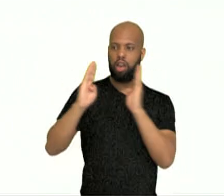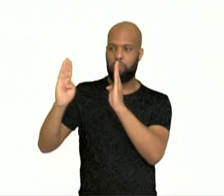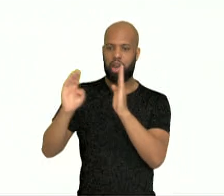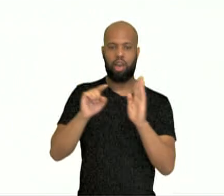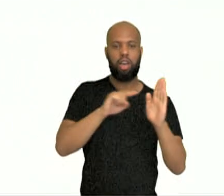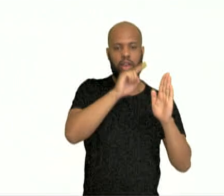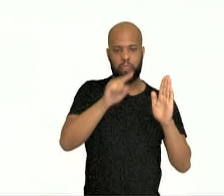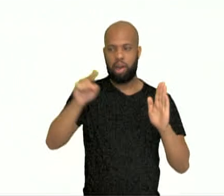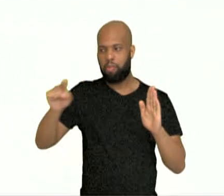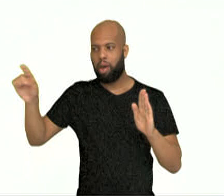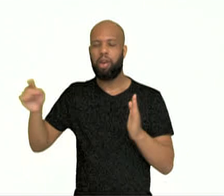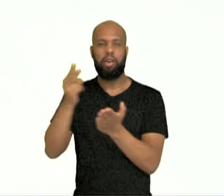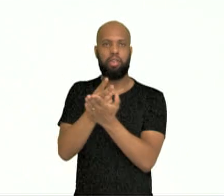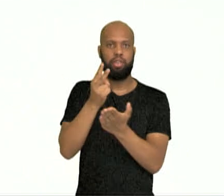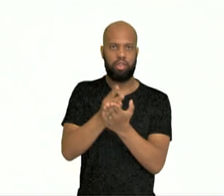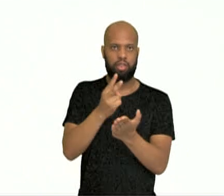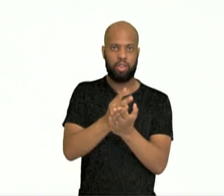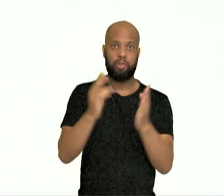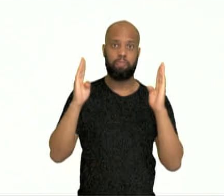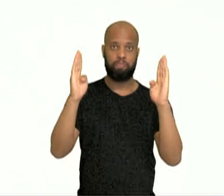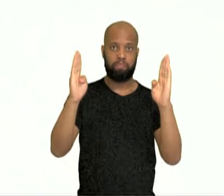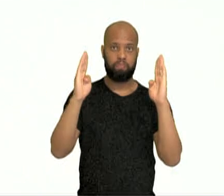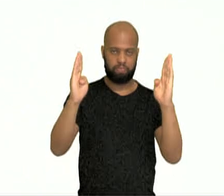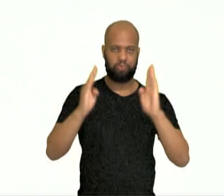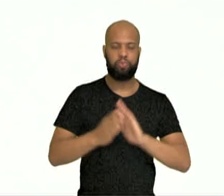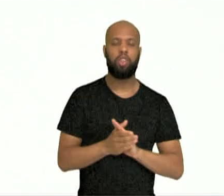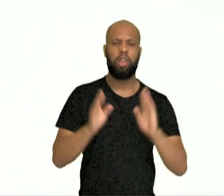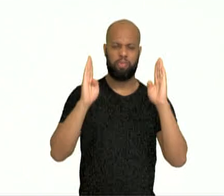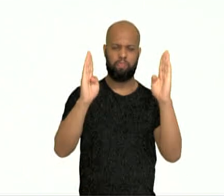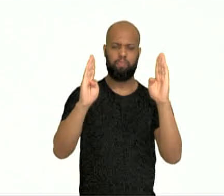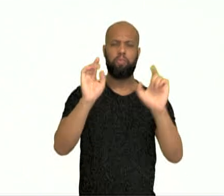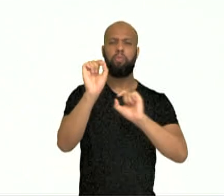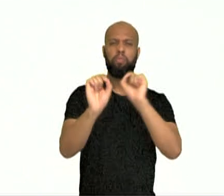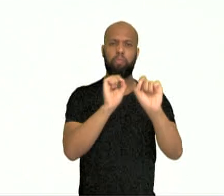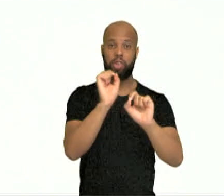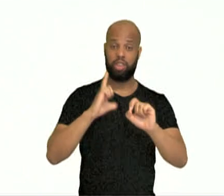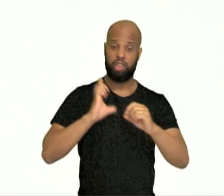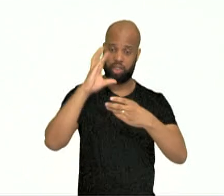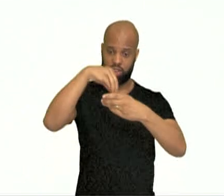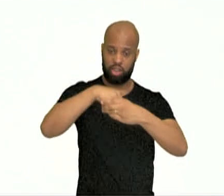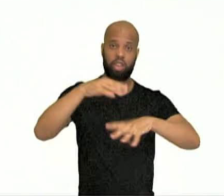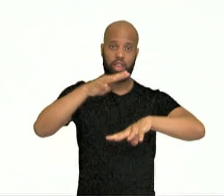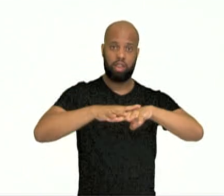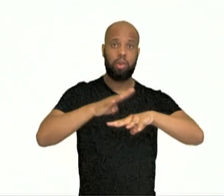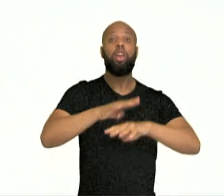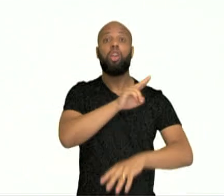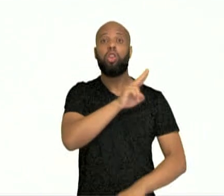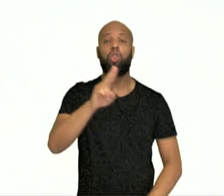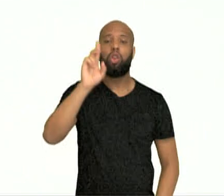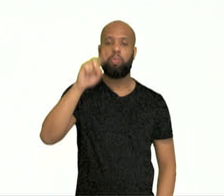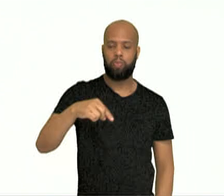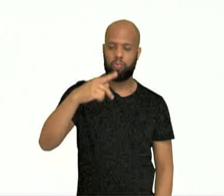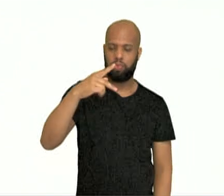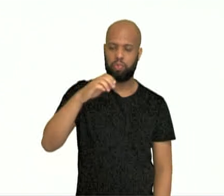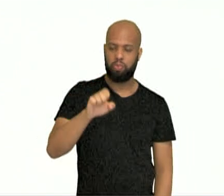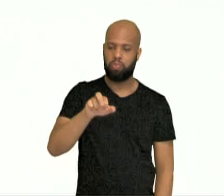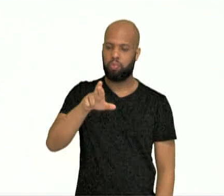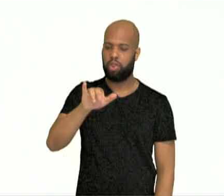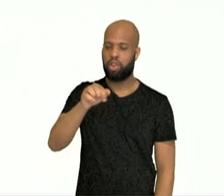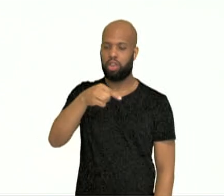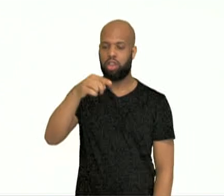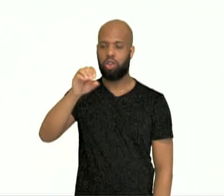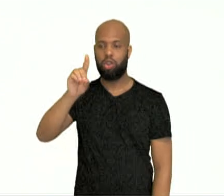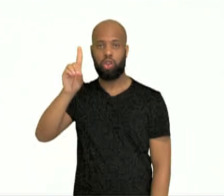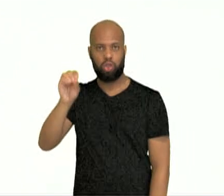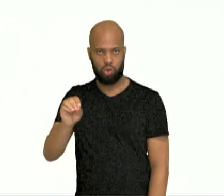tempo determinado, um período. Então, o que acontece? Esse estudo aqui das funções